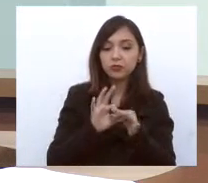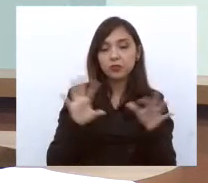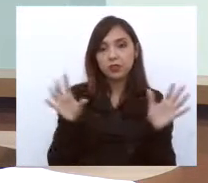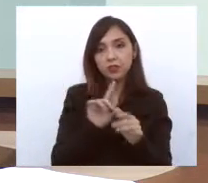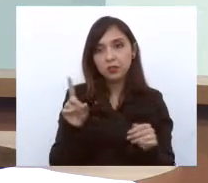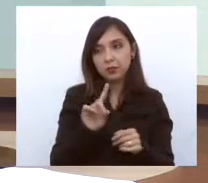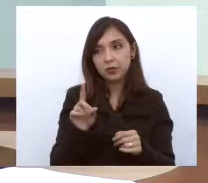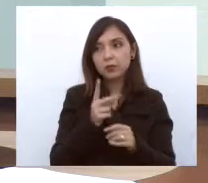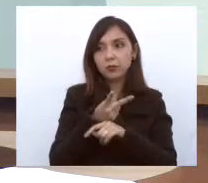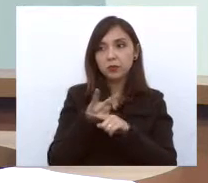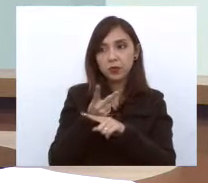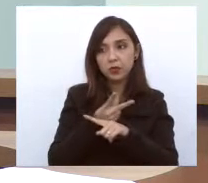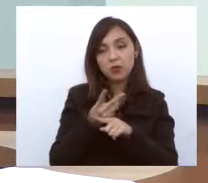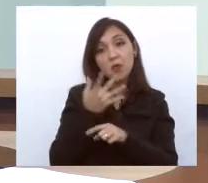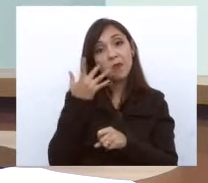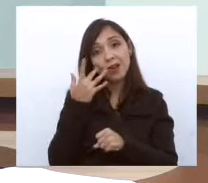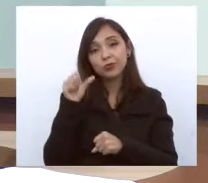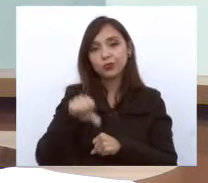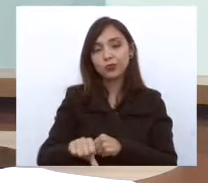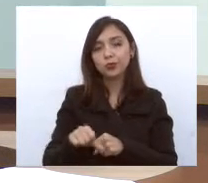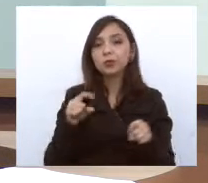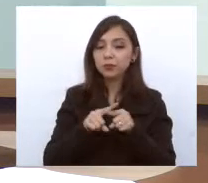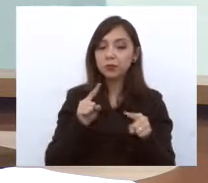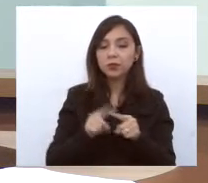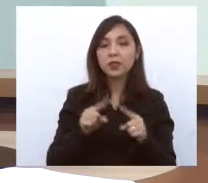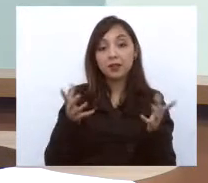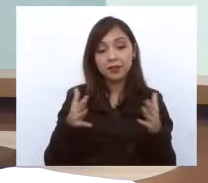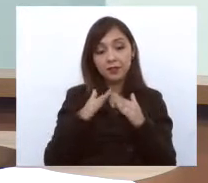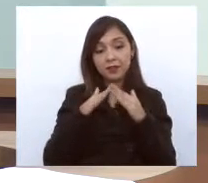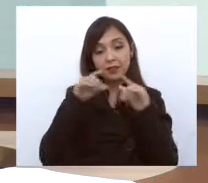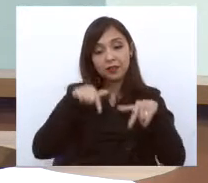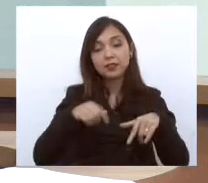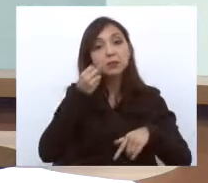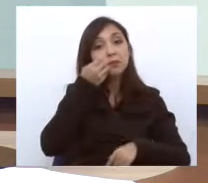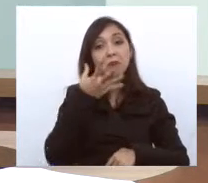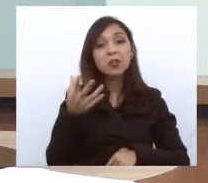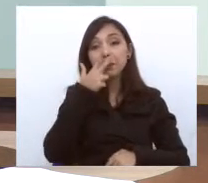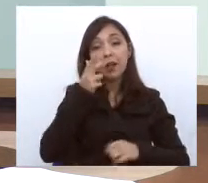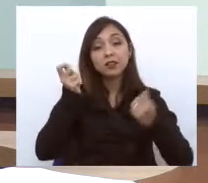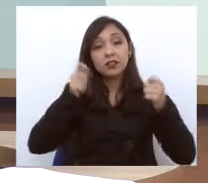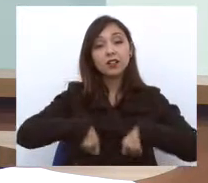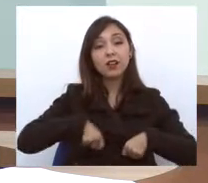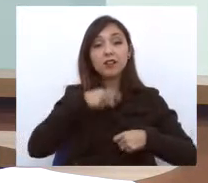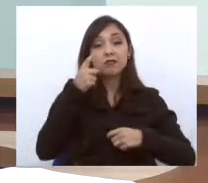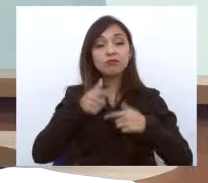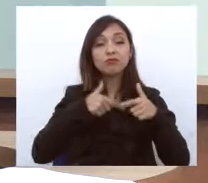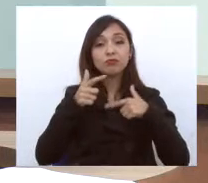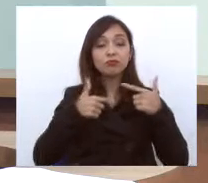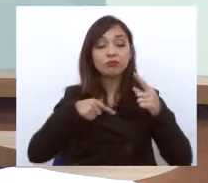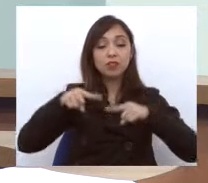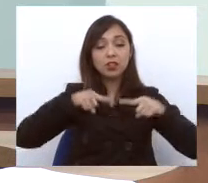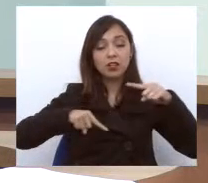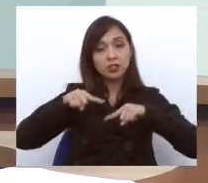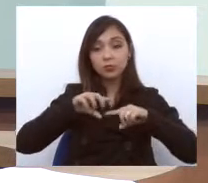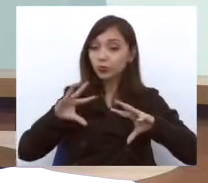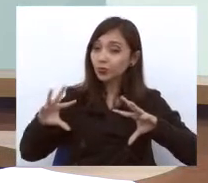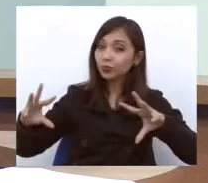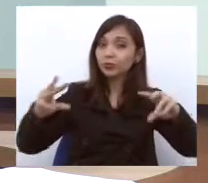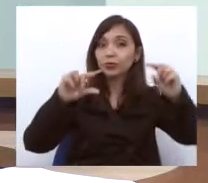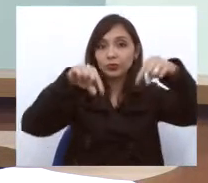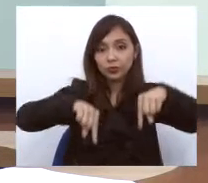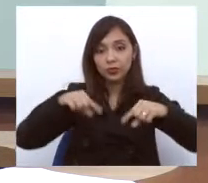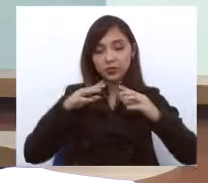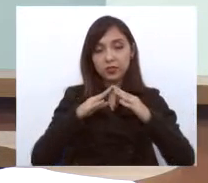projeto dos procuradores, eu acho que é ruim. A casa, ela mostra que ela não tem capacidade de legislar. Todo mundo que está aqui